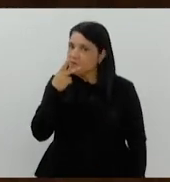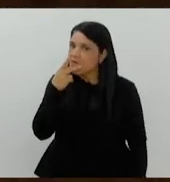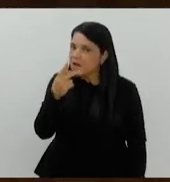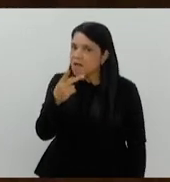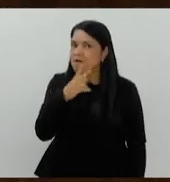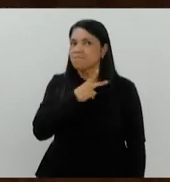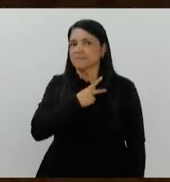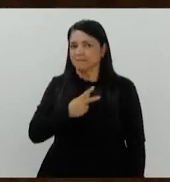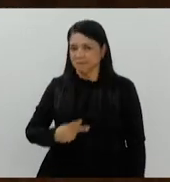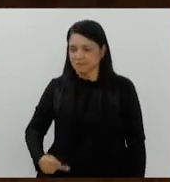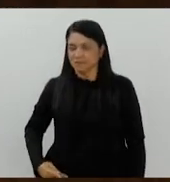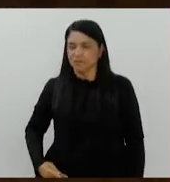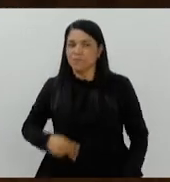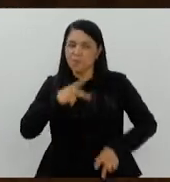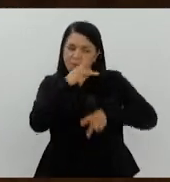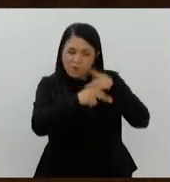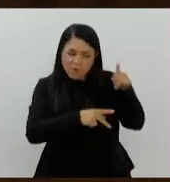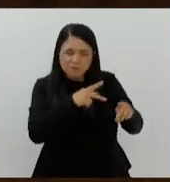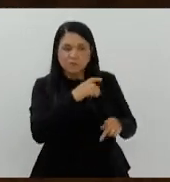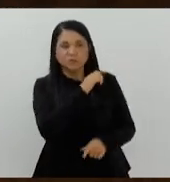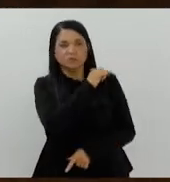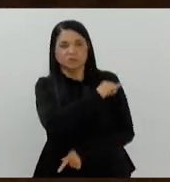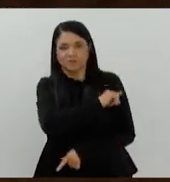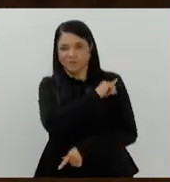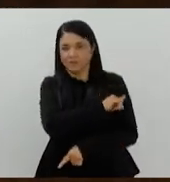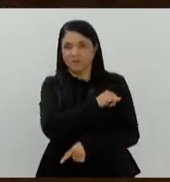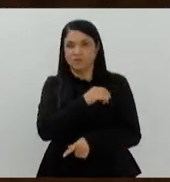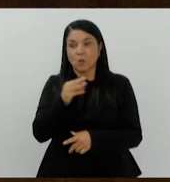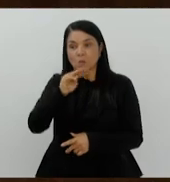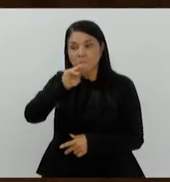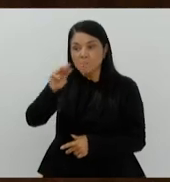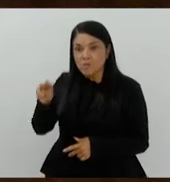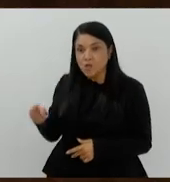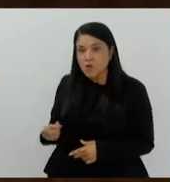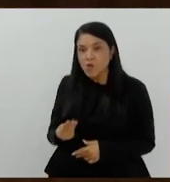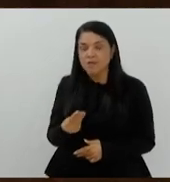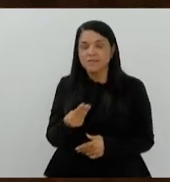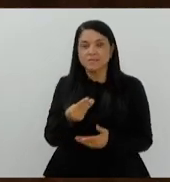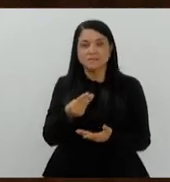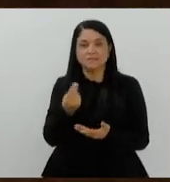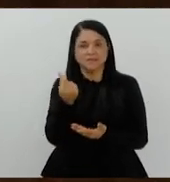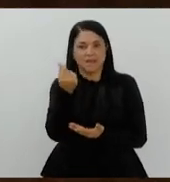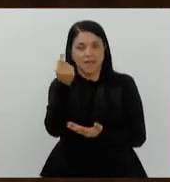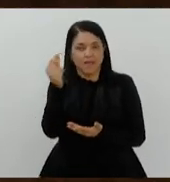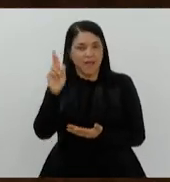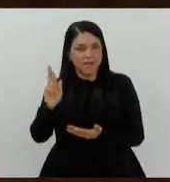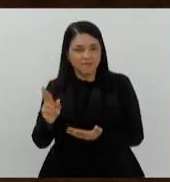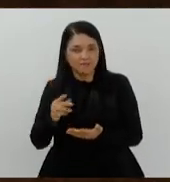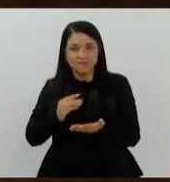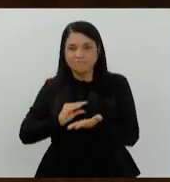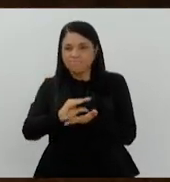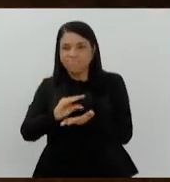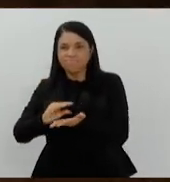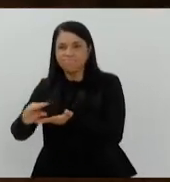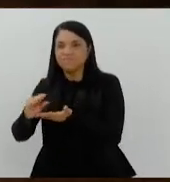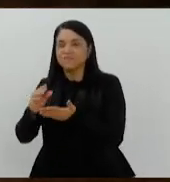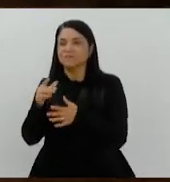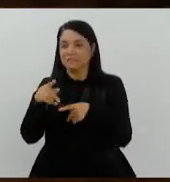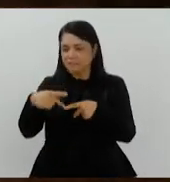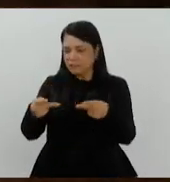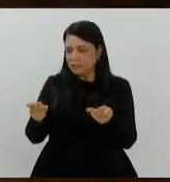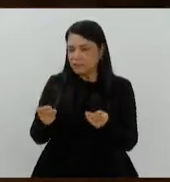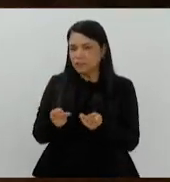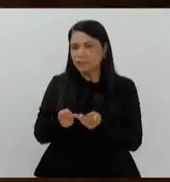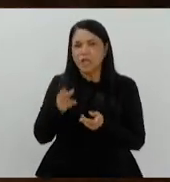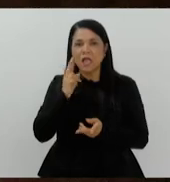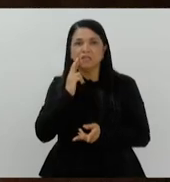e para a população do Rio de Janeiro. São milhões e milhões investidos em jantares, passeios, festas, viagens. Esse ano,